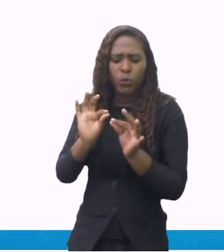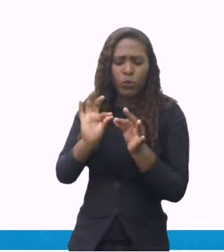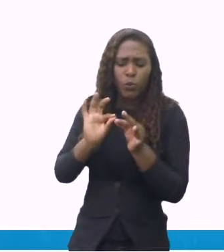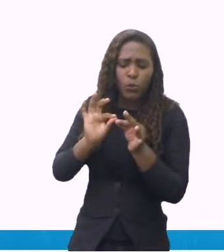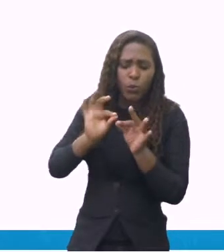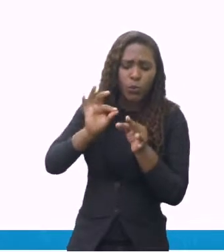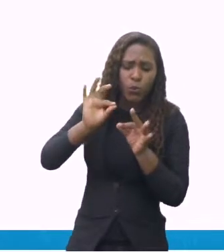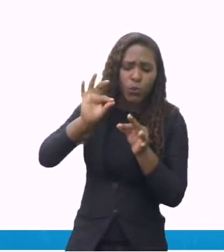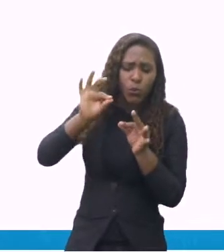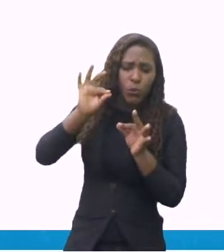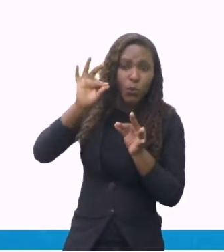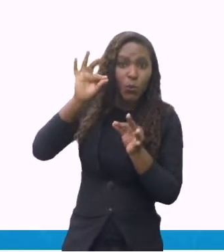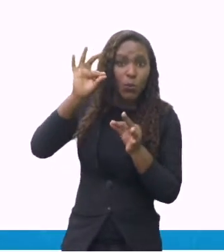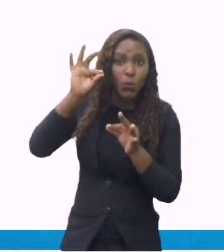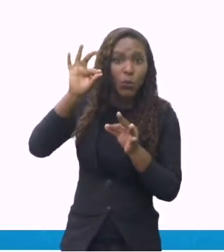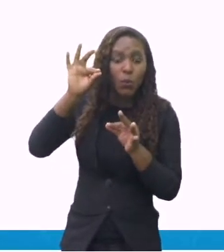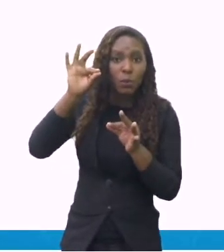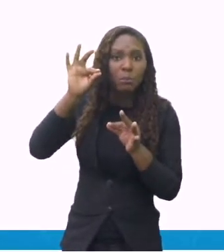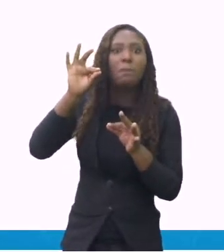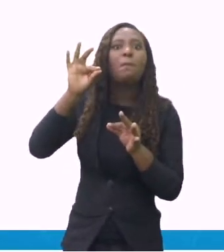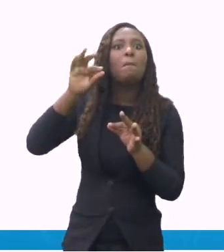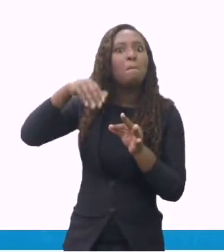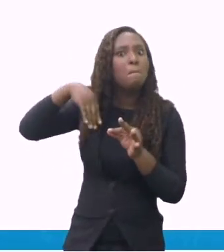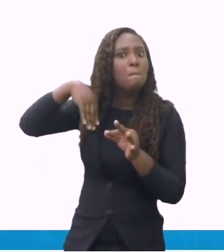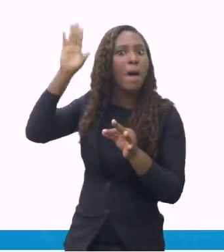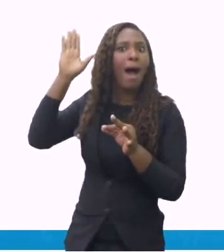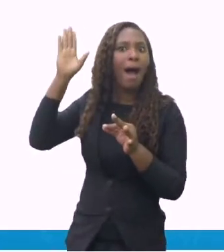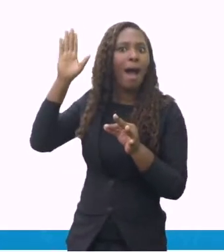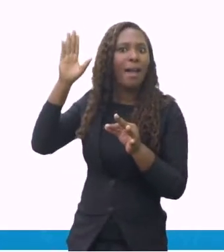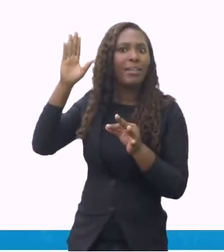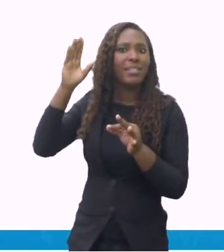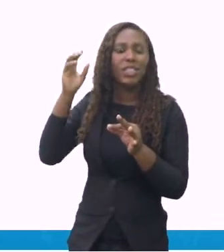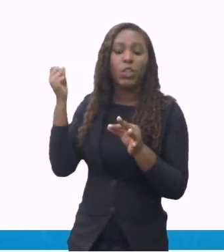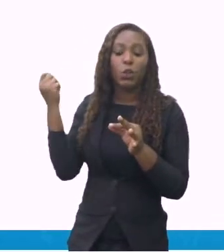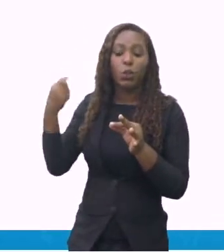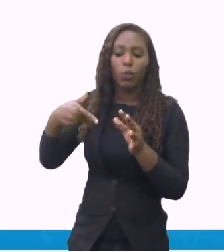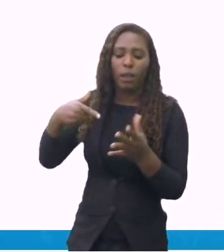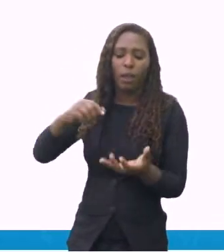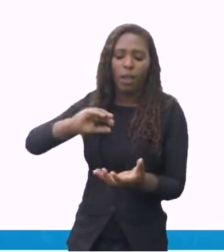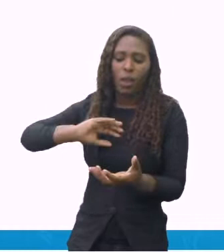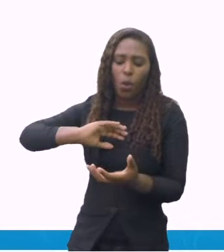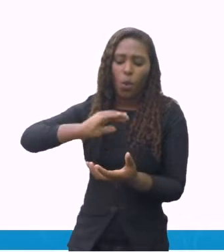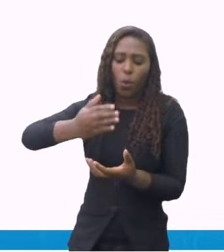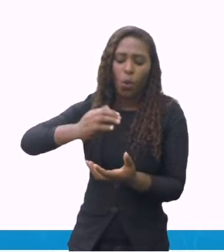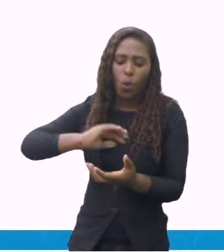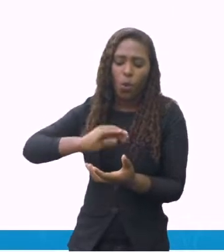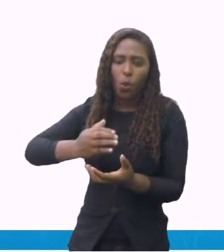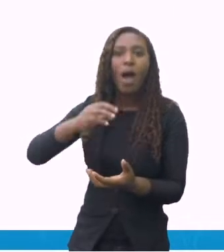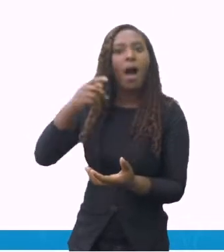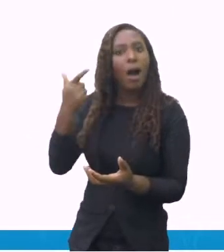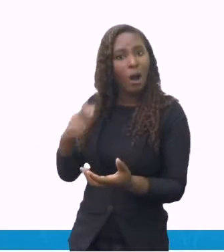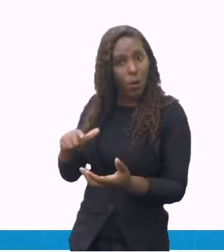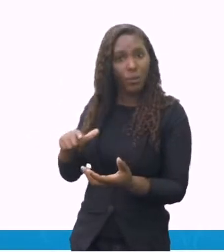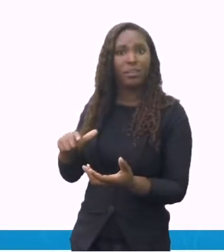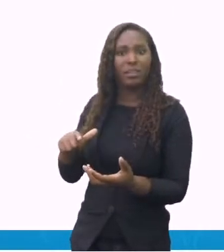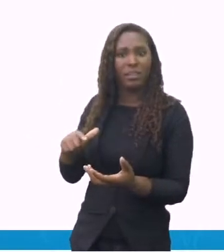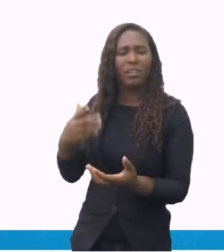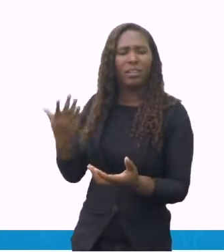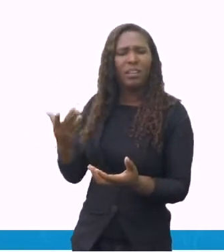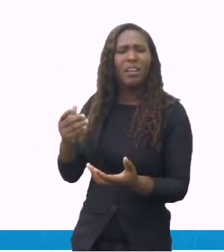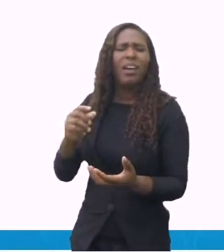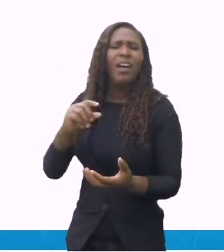dentre as camadas que constituem a Terra. E ela é constituída, ela é